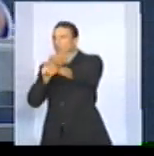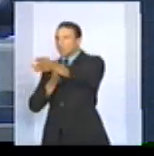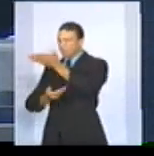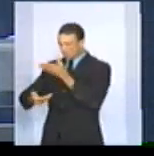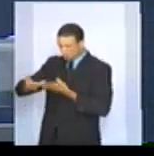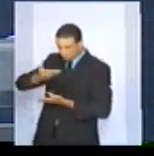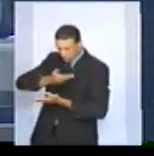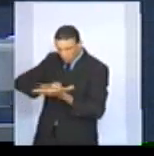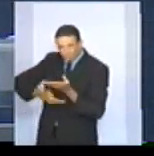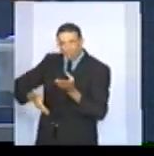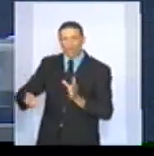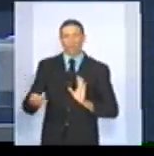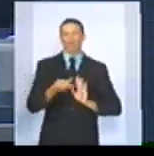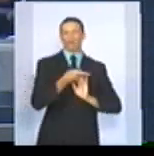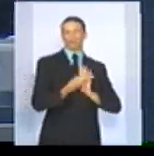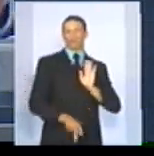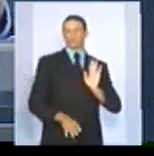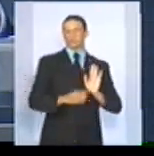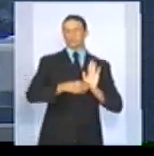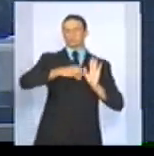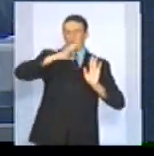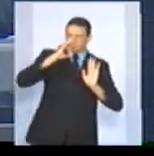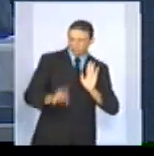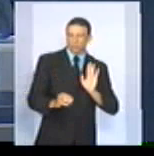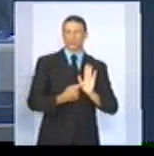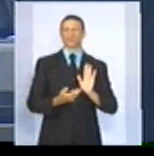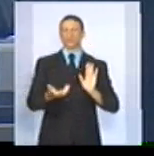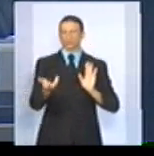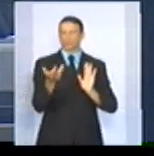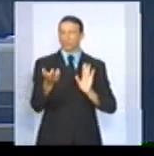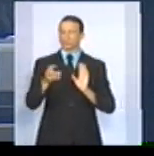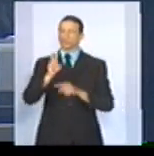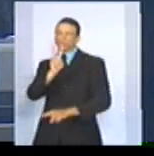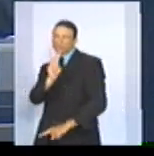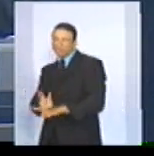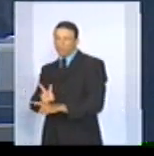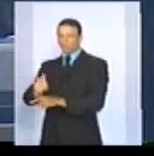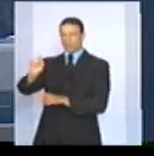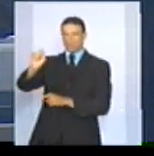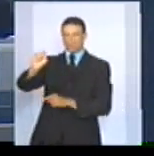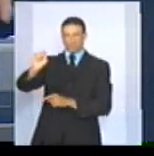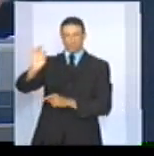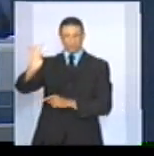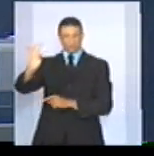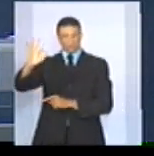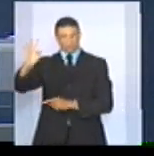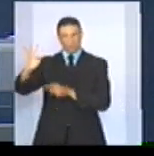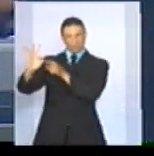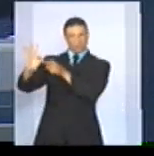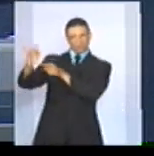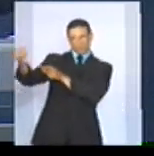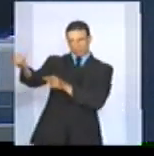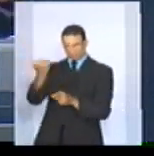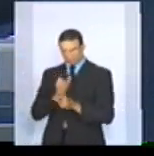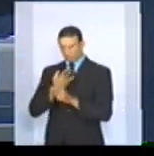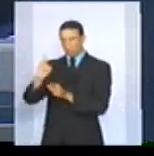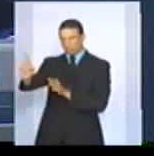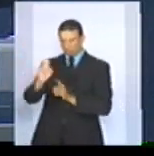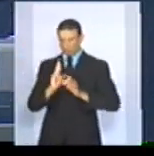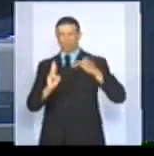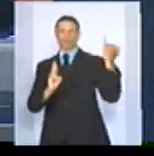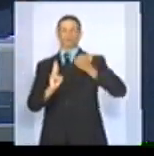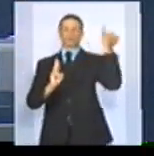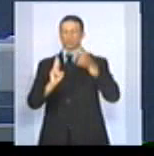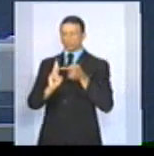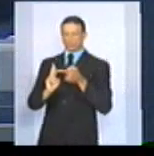para o seguinte projeto nós hoje temos Sim essa esperar a posição do STF é importante nesse processo mas nós temos que